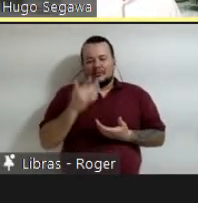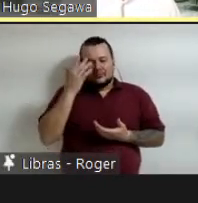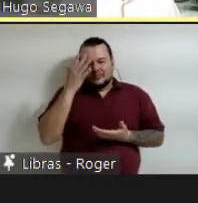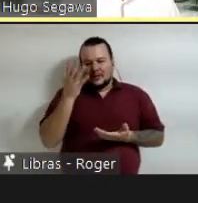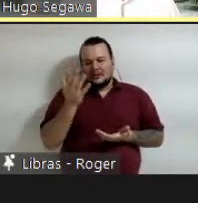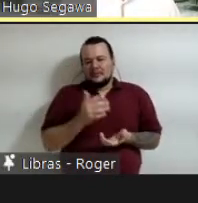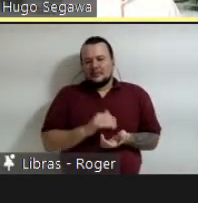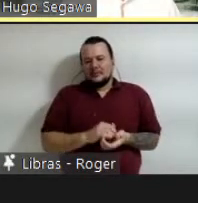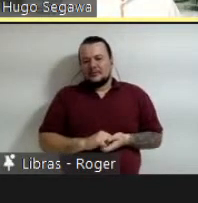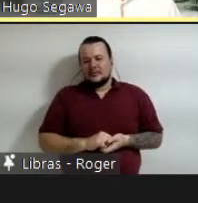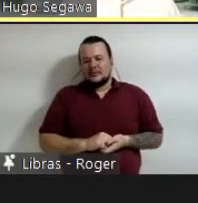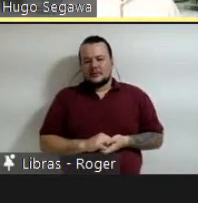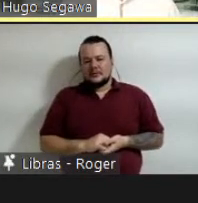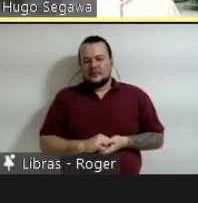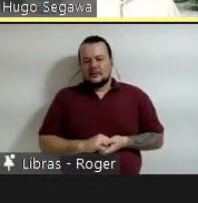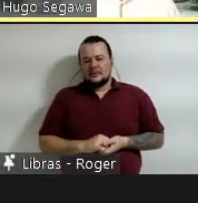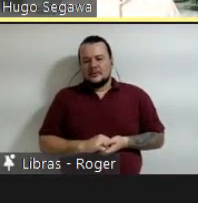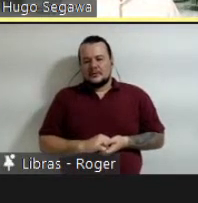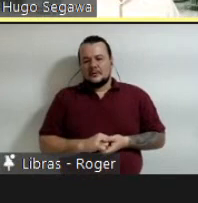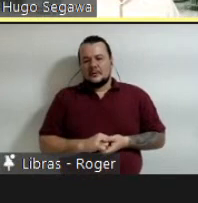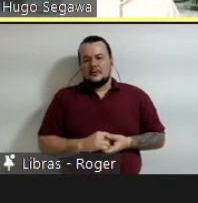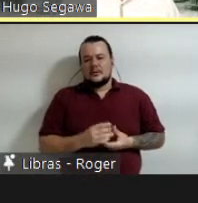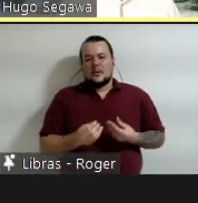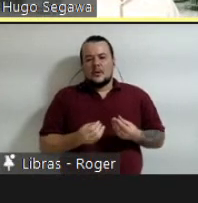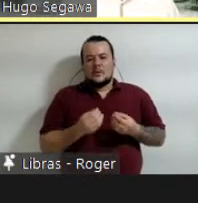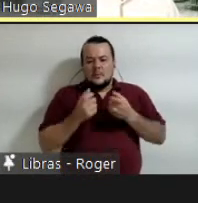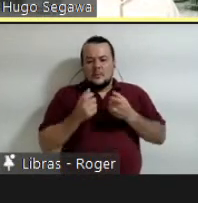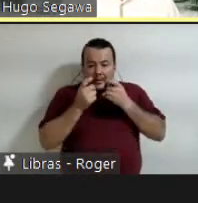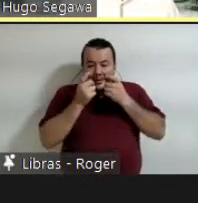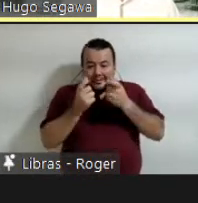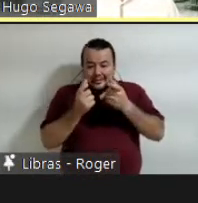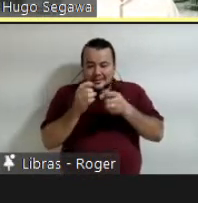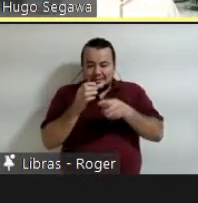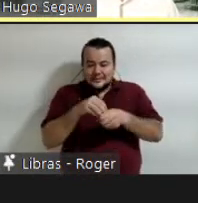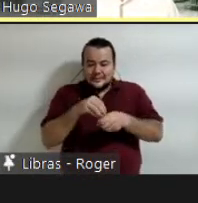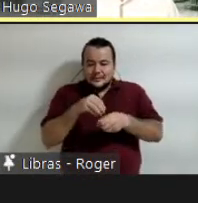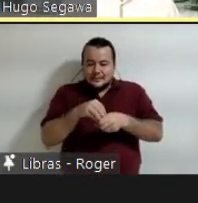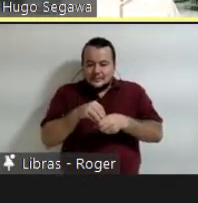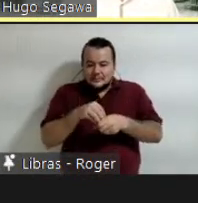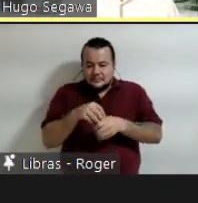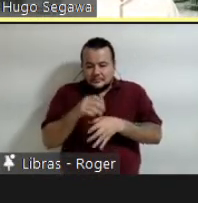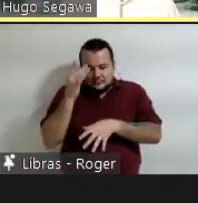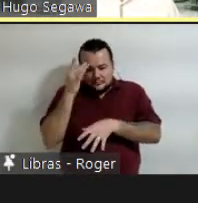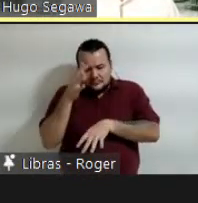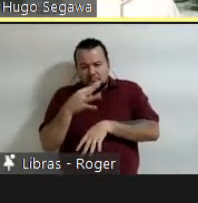E olha como é interessante por dentro. Não sei se alguém reconhece